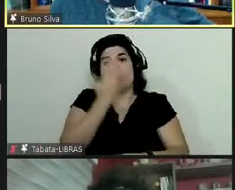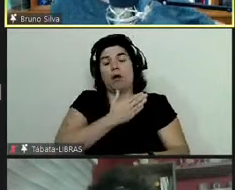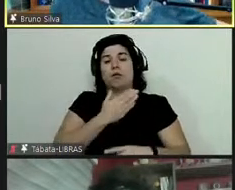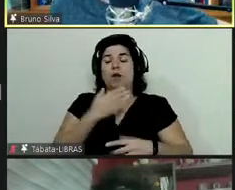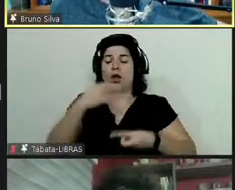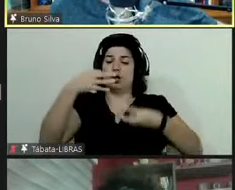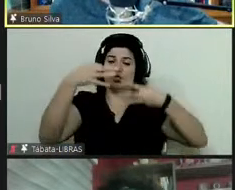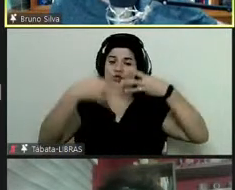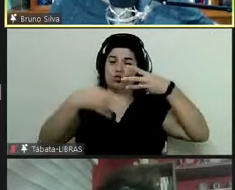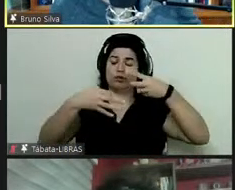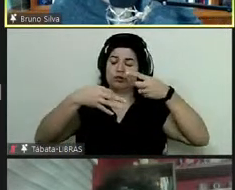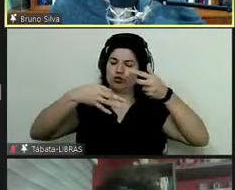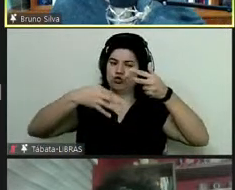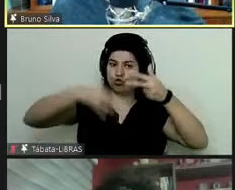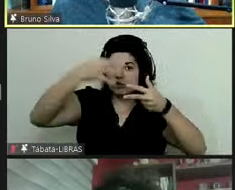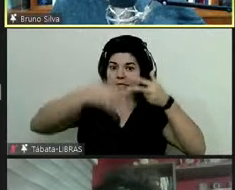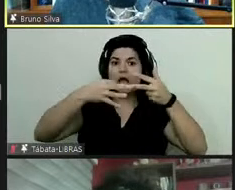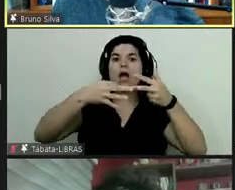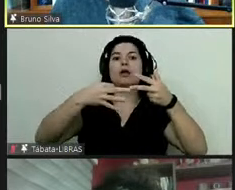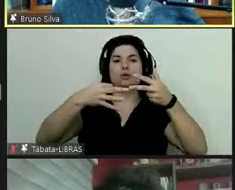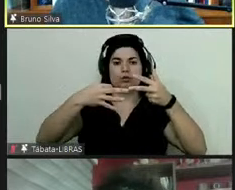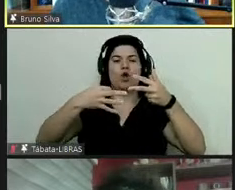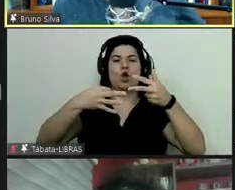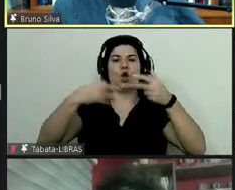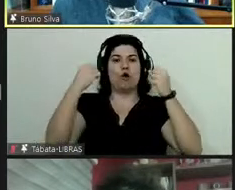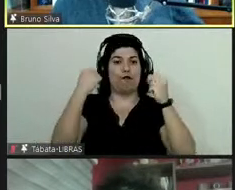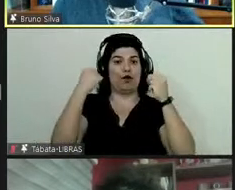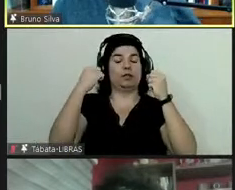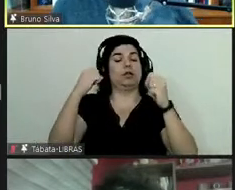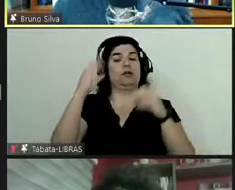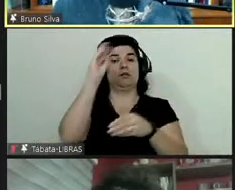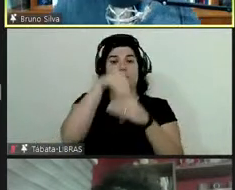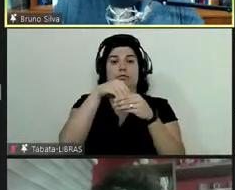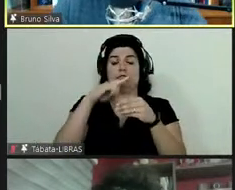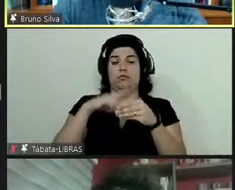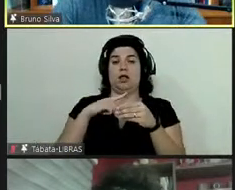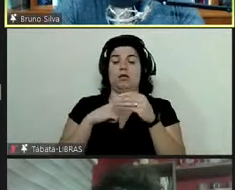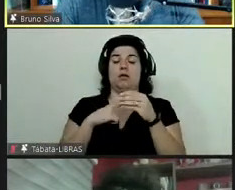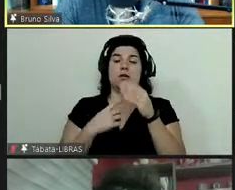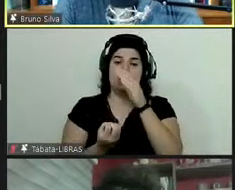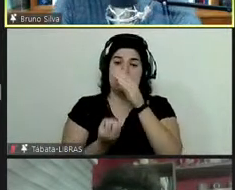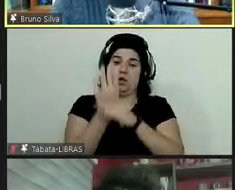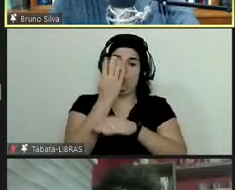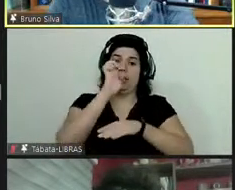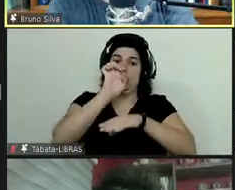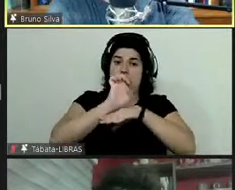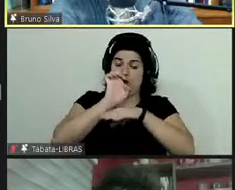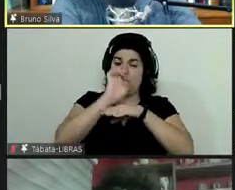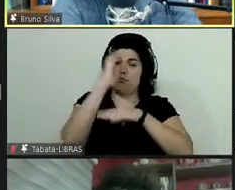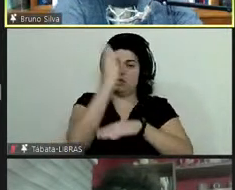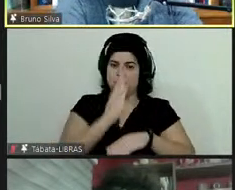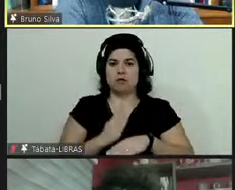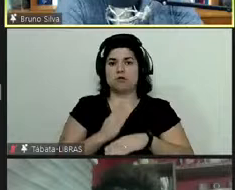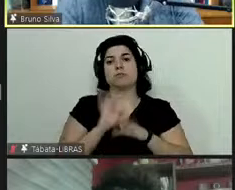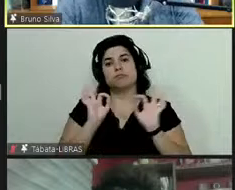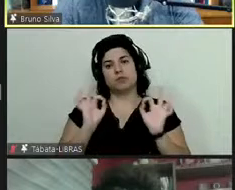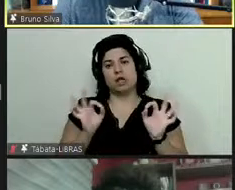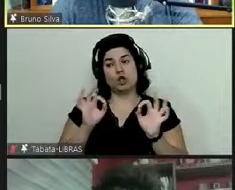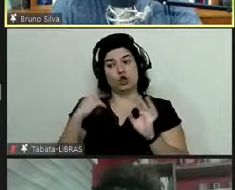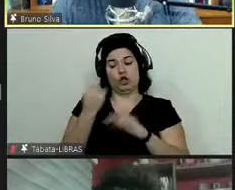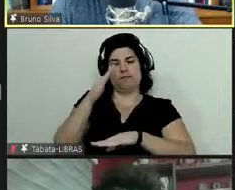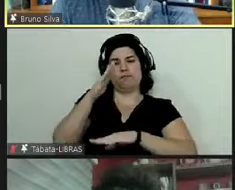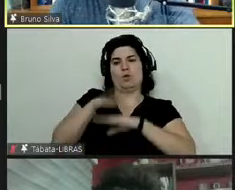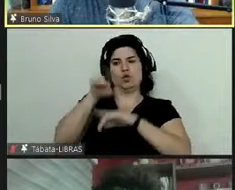judiciário possui no caso da política brasileira no caso a formação do estado brasileiro é desde sempre agora de fato nós não usa